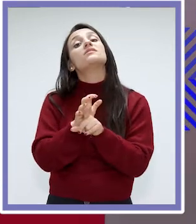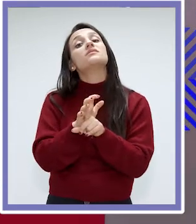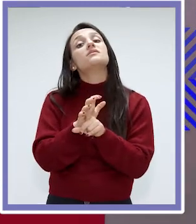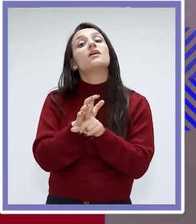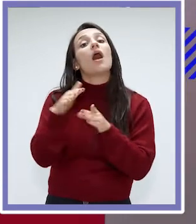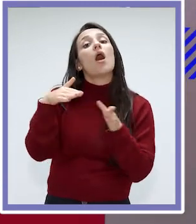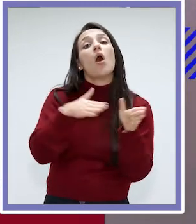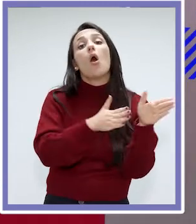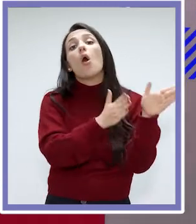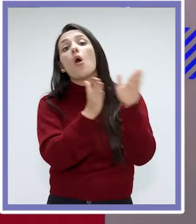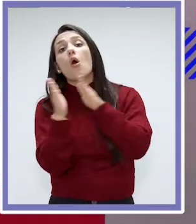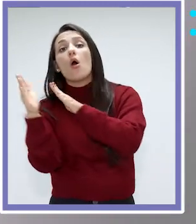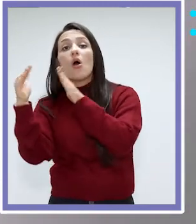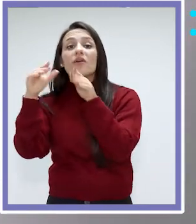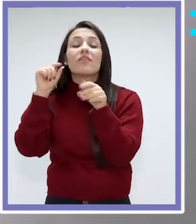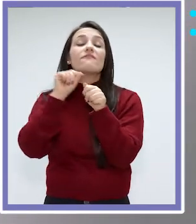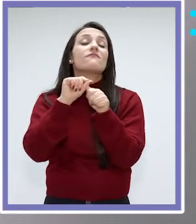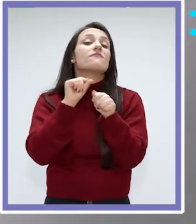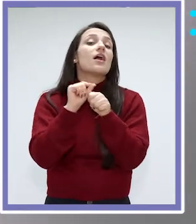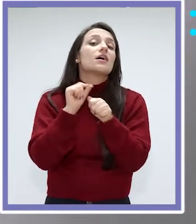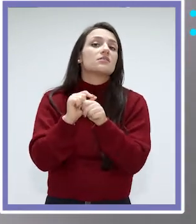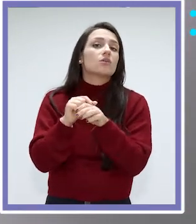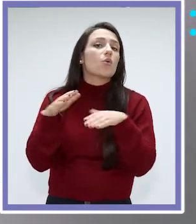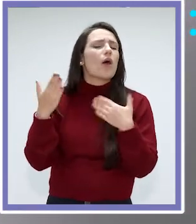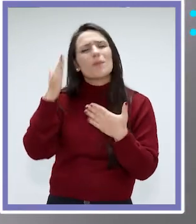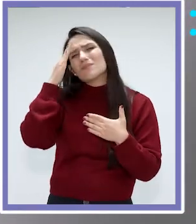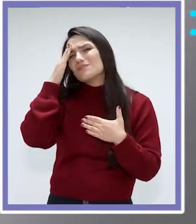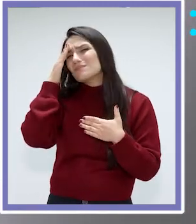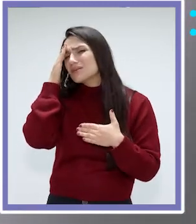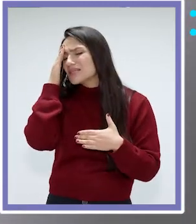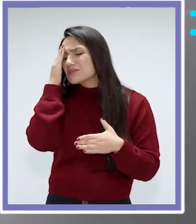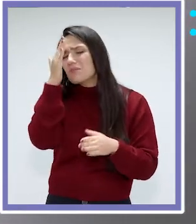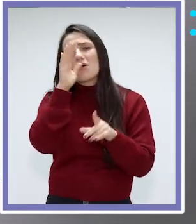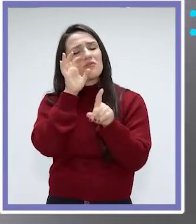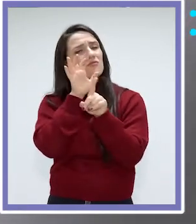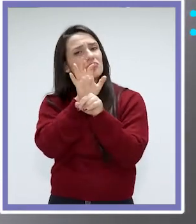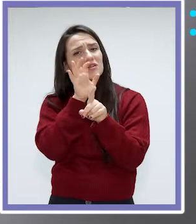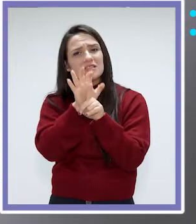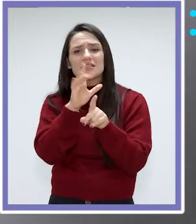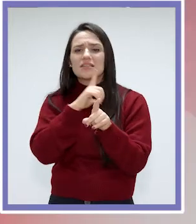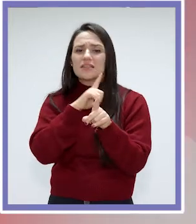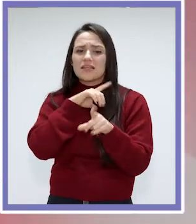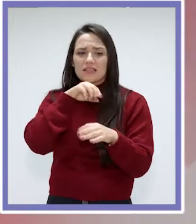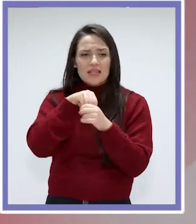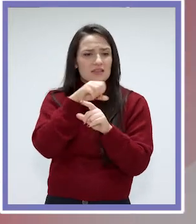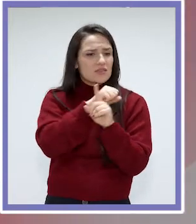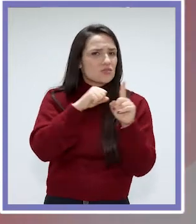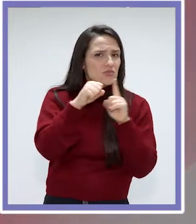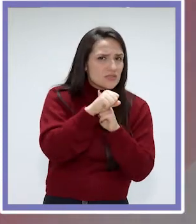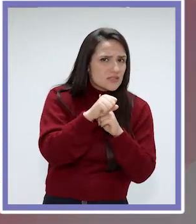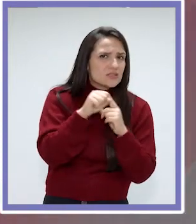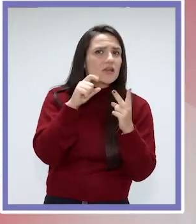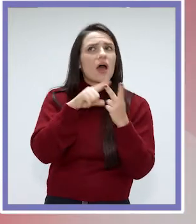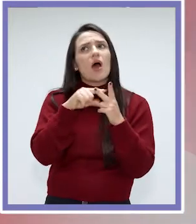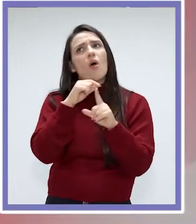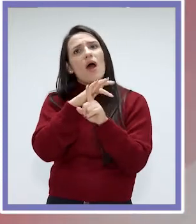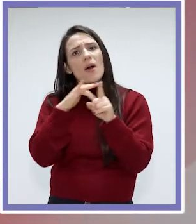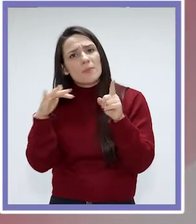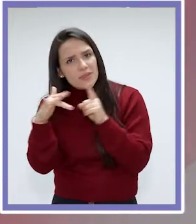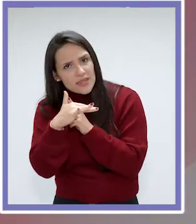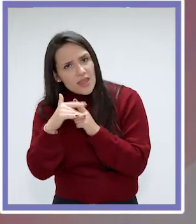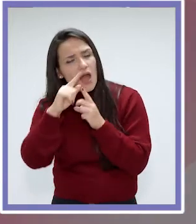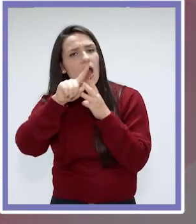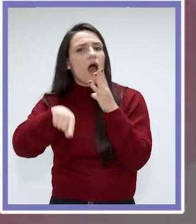impactos. Daria para dizer, professor, quais seriam os principais impactos? É o impacto social, é o ambiental, é